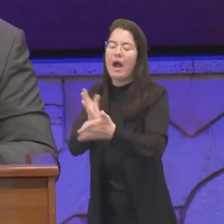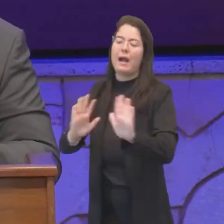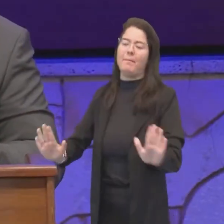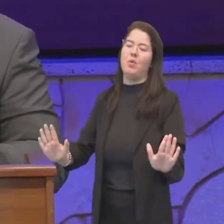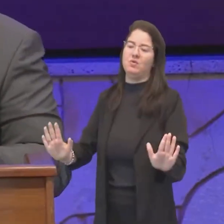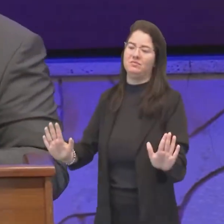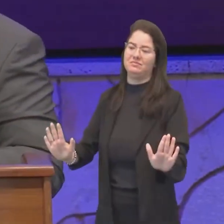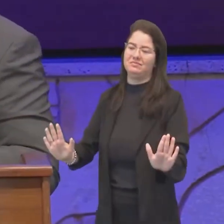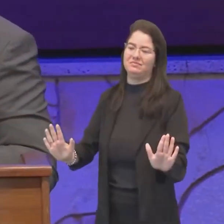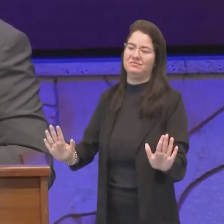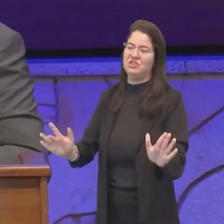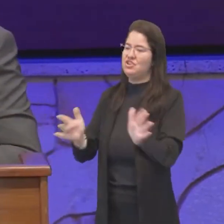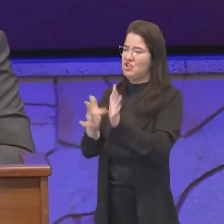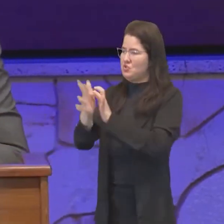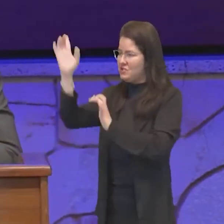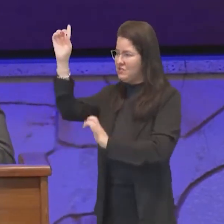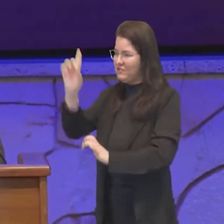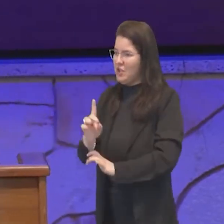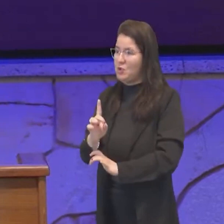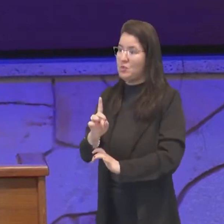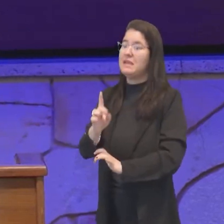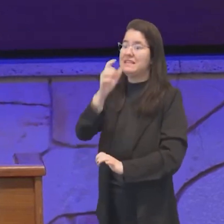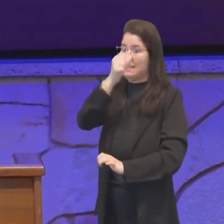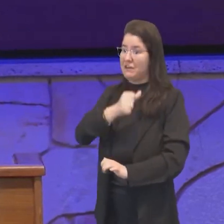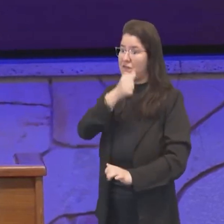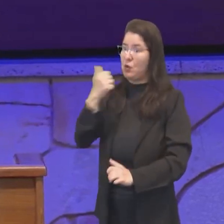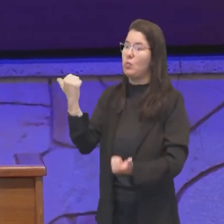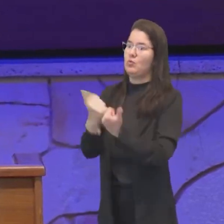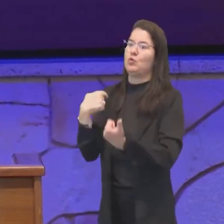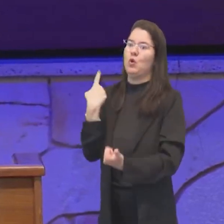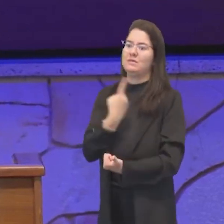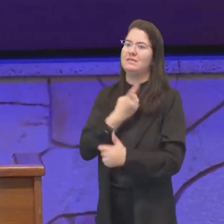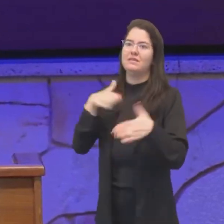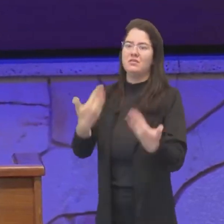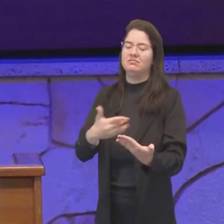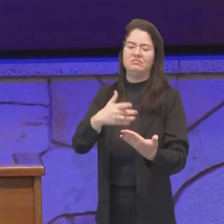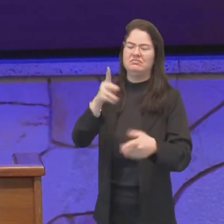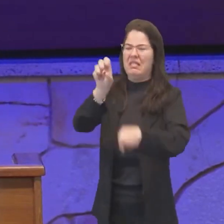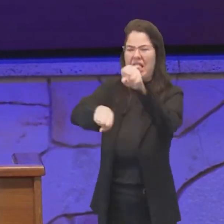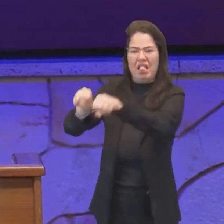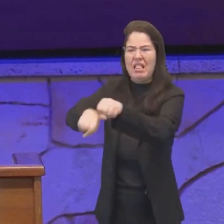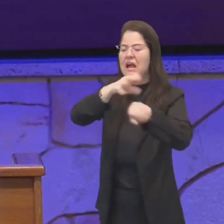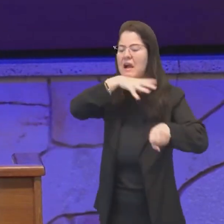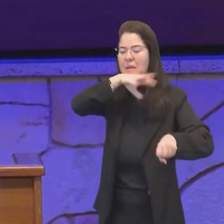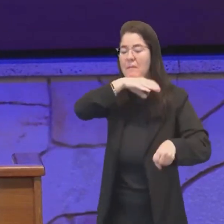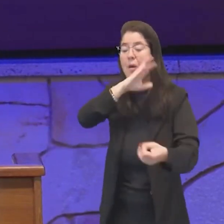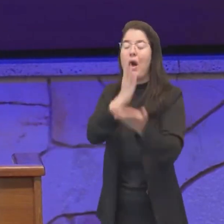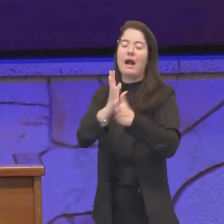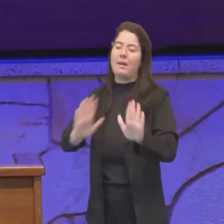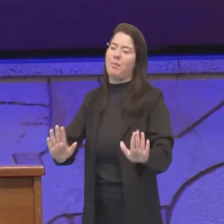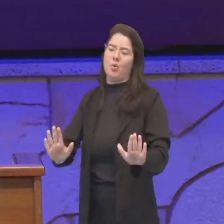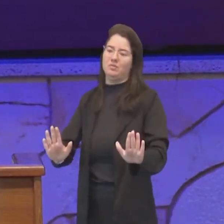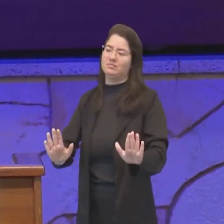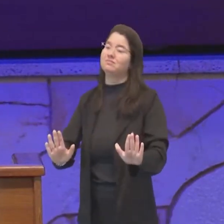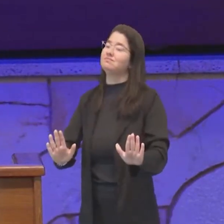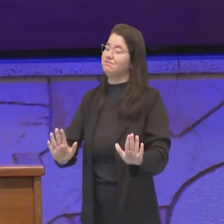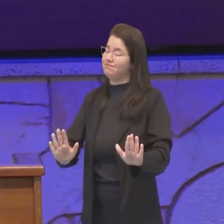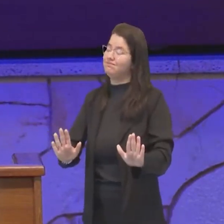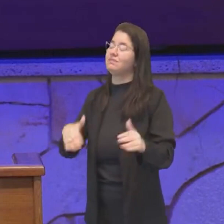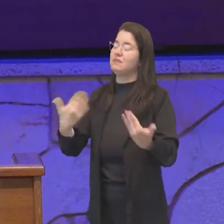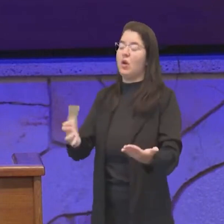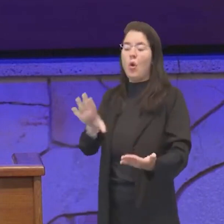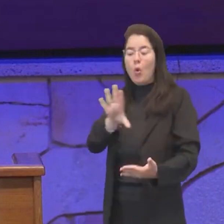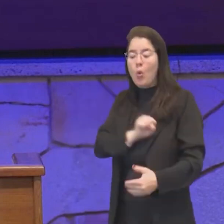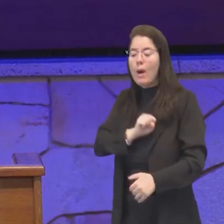Então, meu irmão, Samuel fala com Saul que a obediência é melhor, o amor é mais importante, e